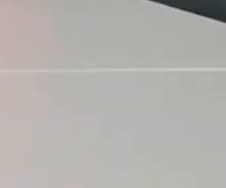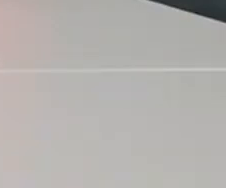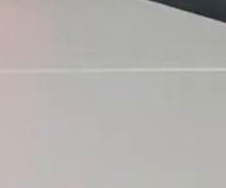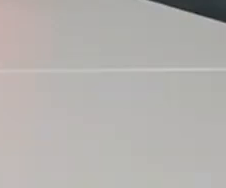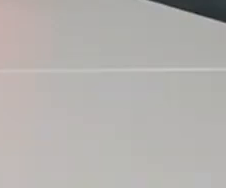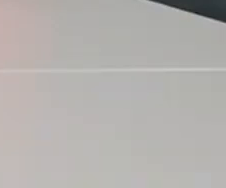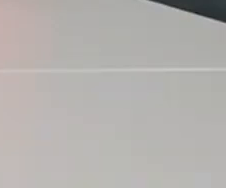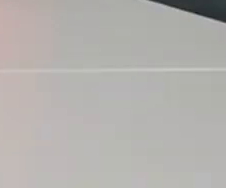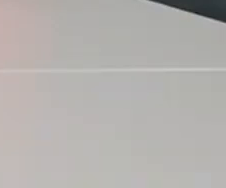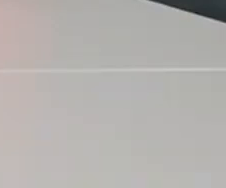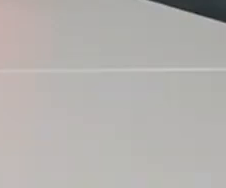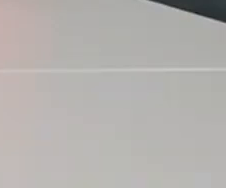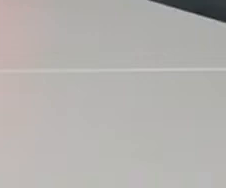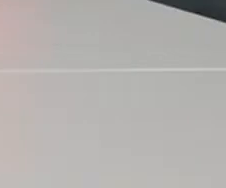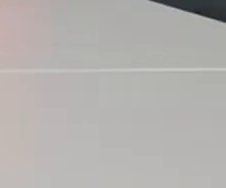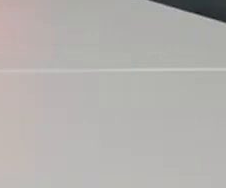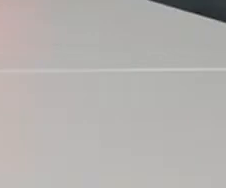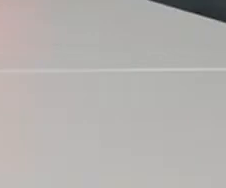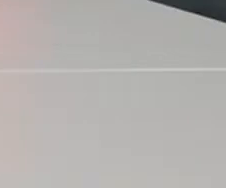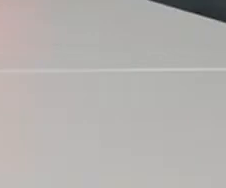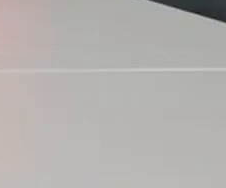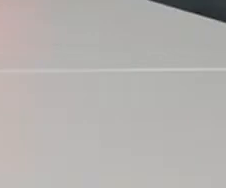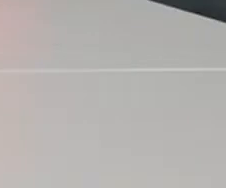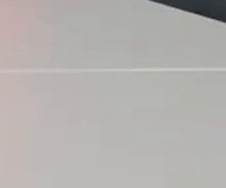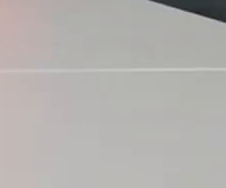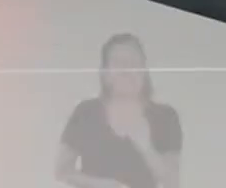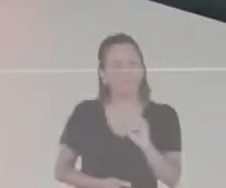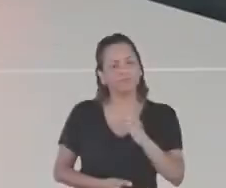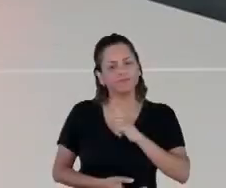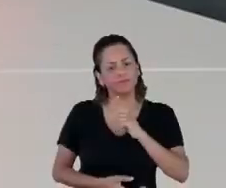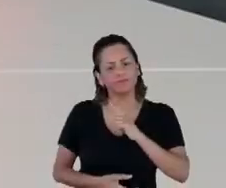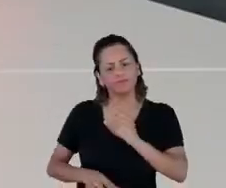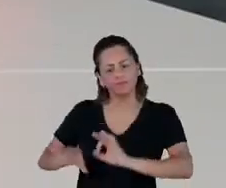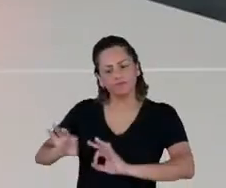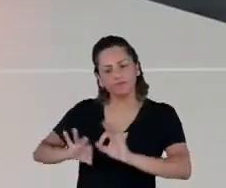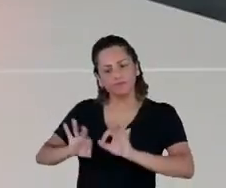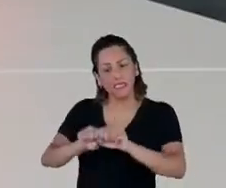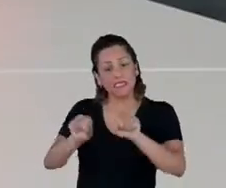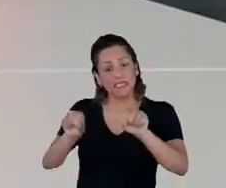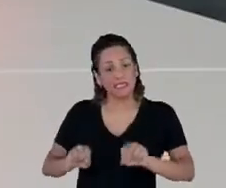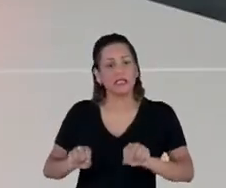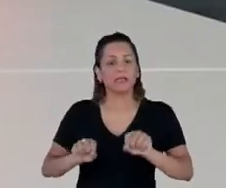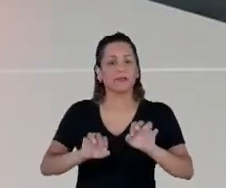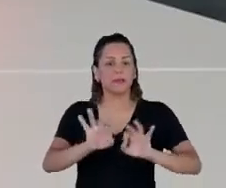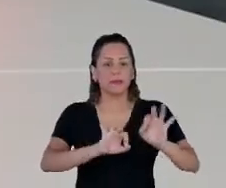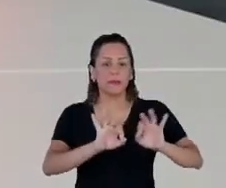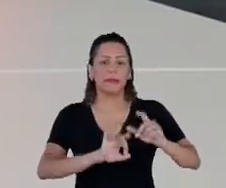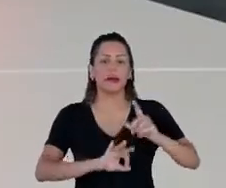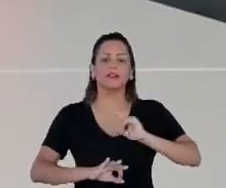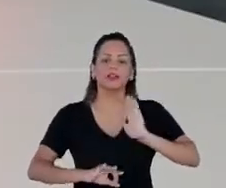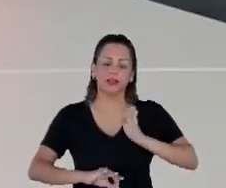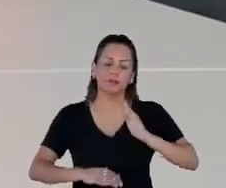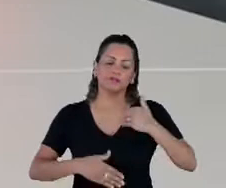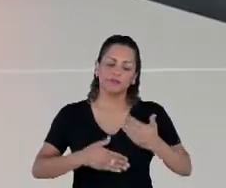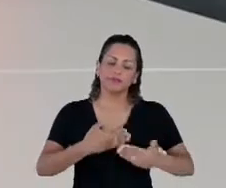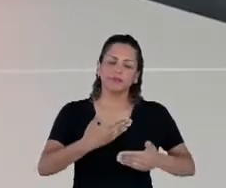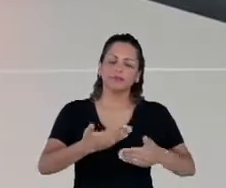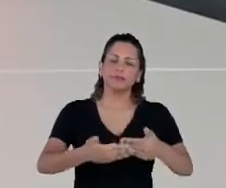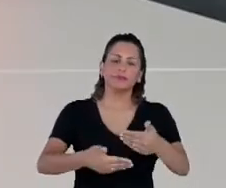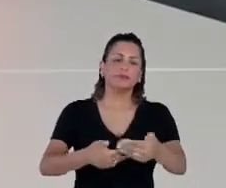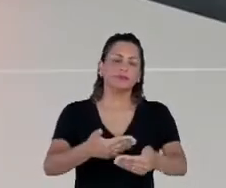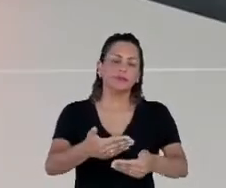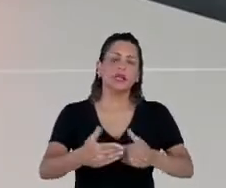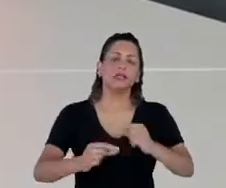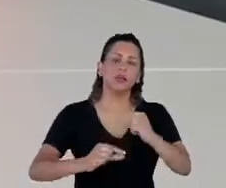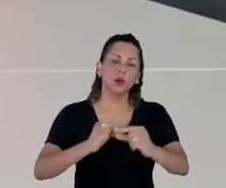2060. E ao construir esse sistema, estamos tomando passos para